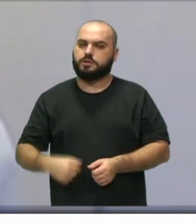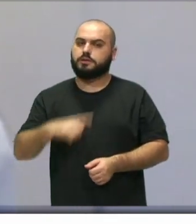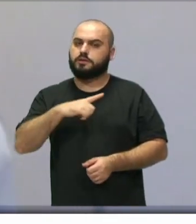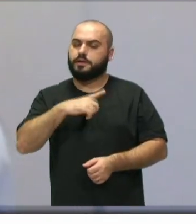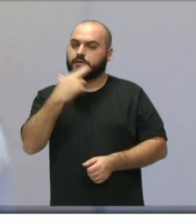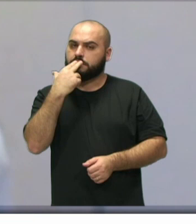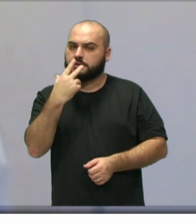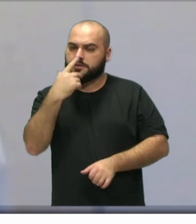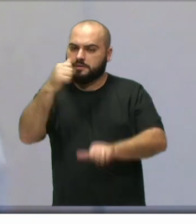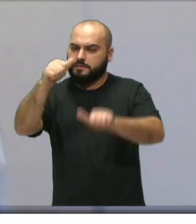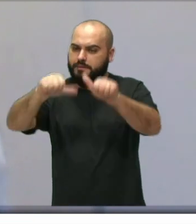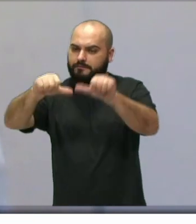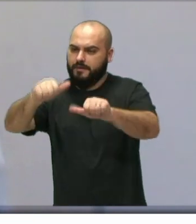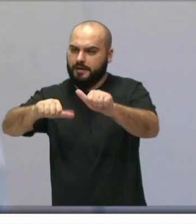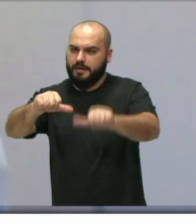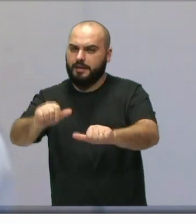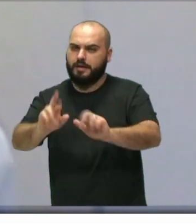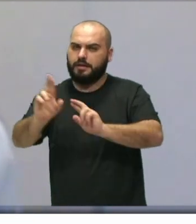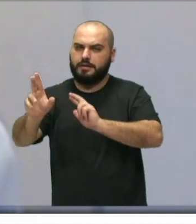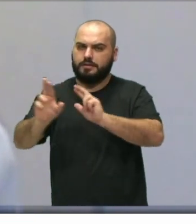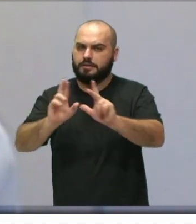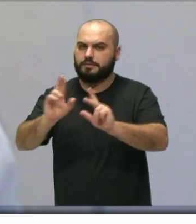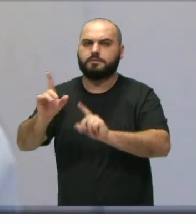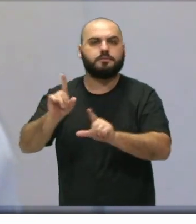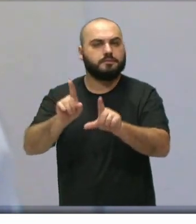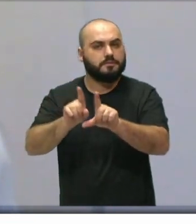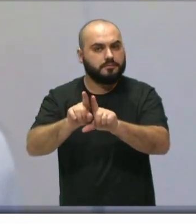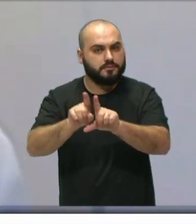de avaliar como um todo também.